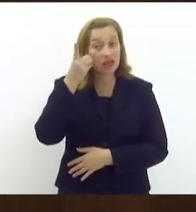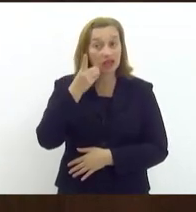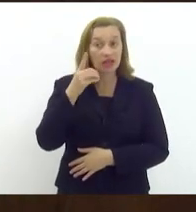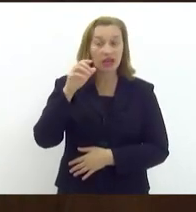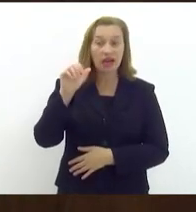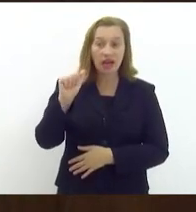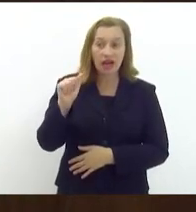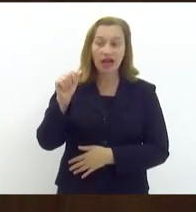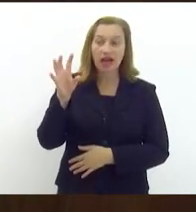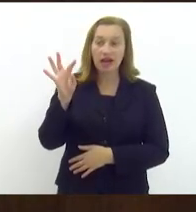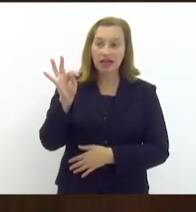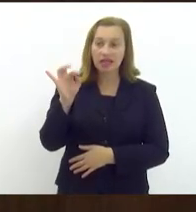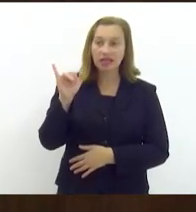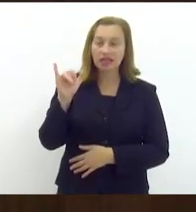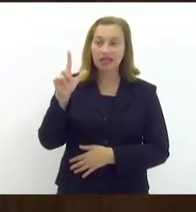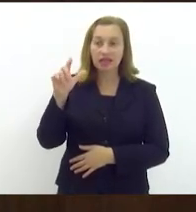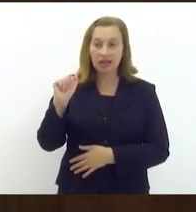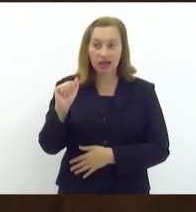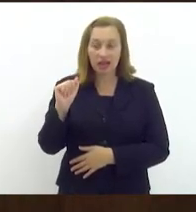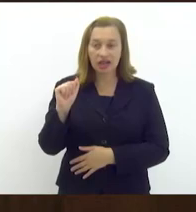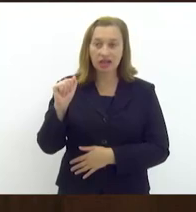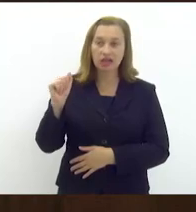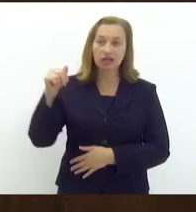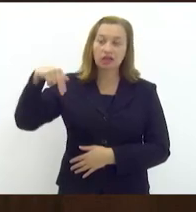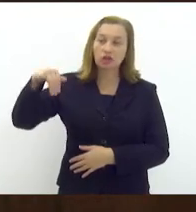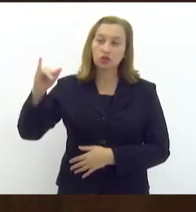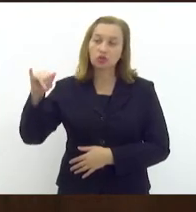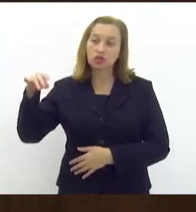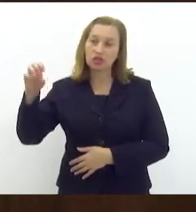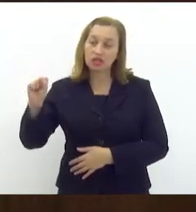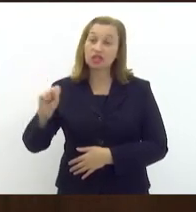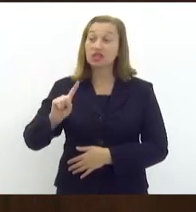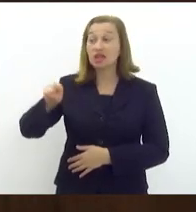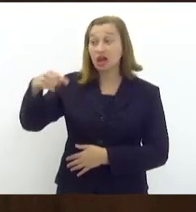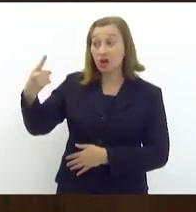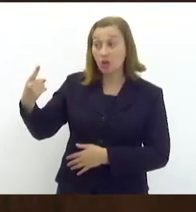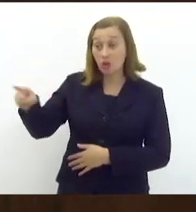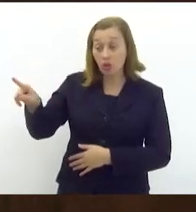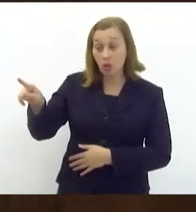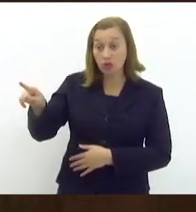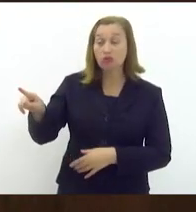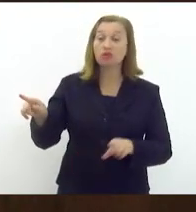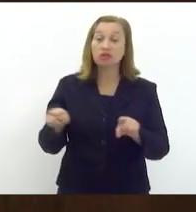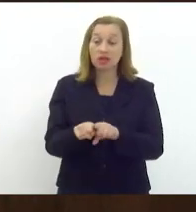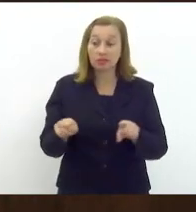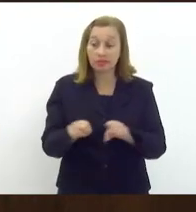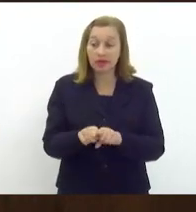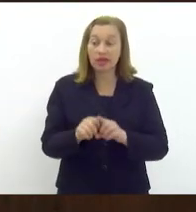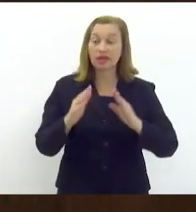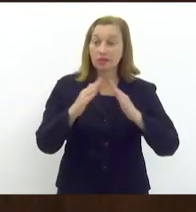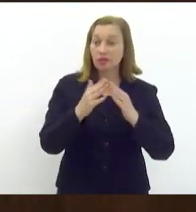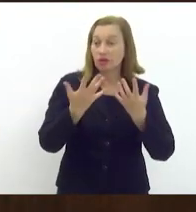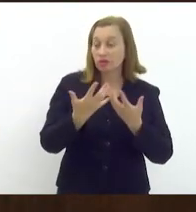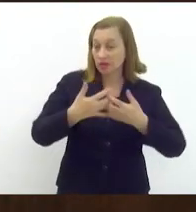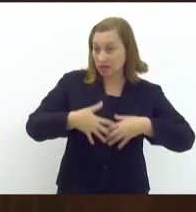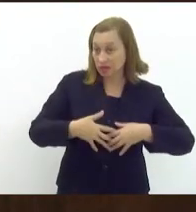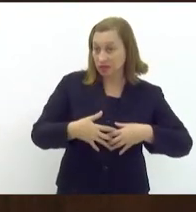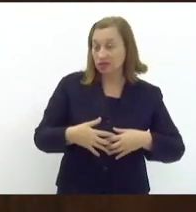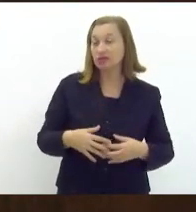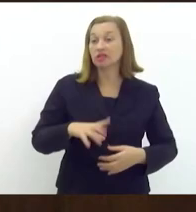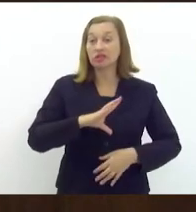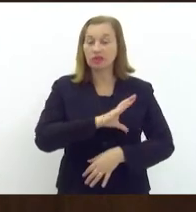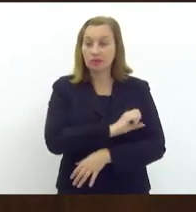Átila Nunes que também é outro petropolitano de coração e como eu já tive